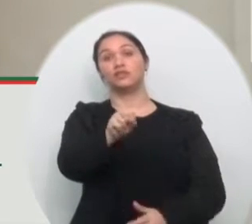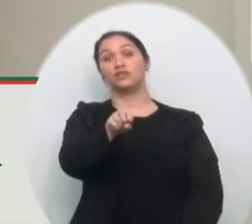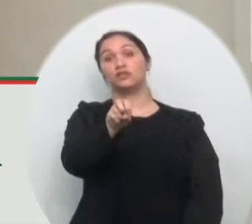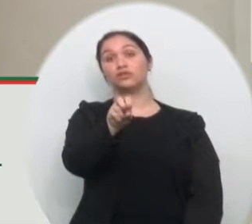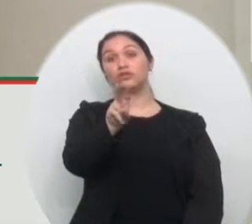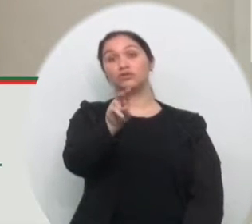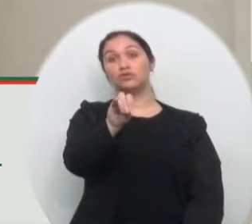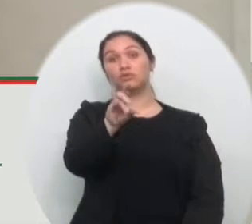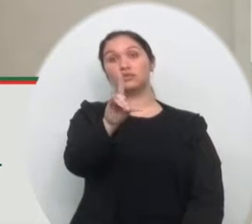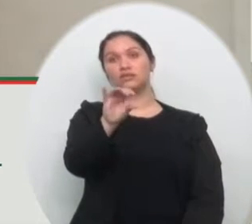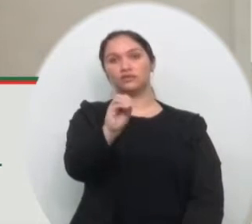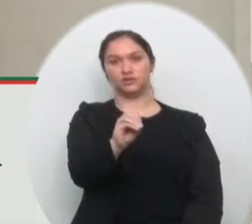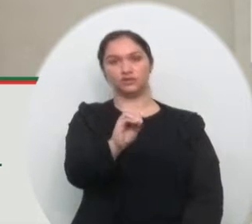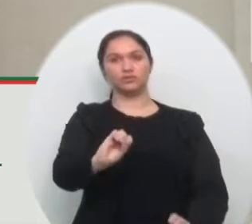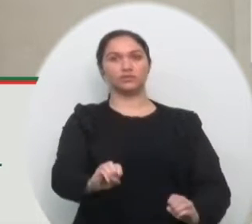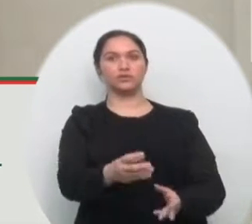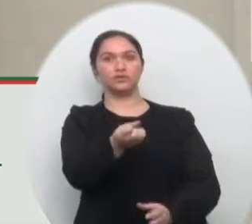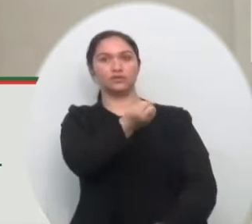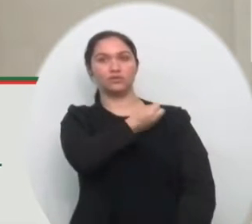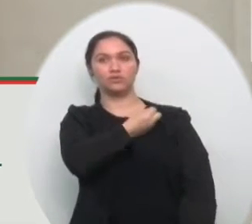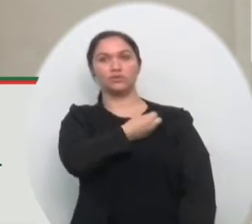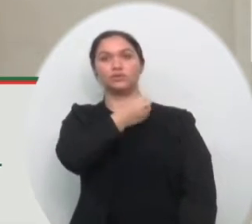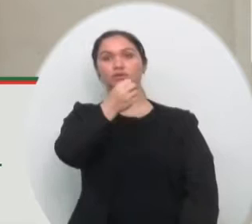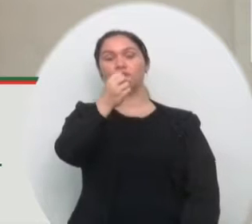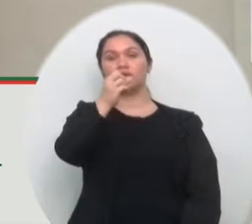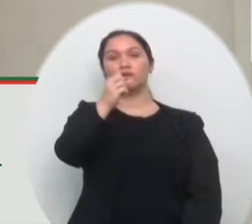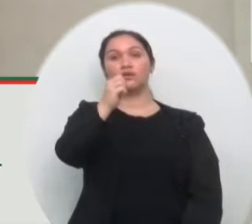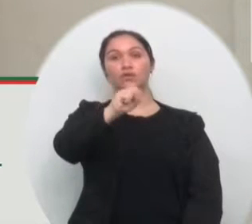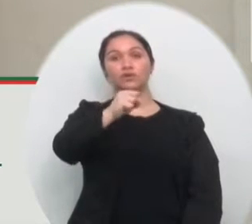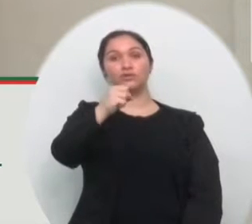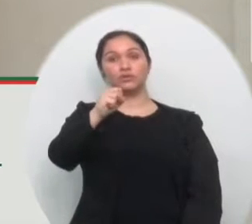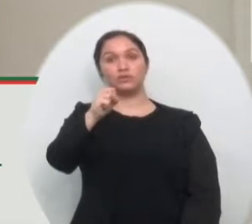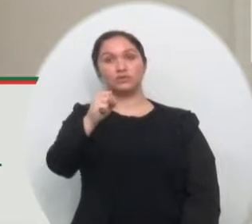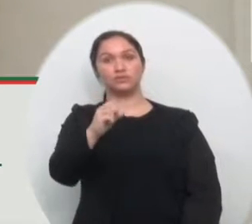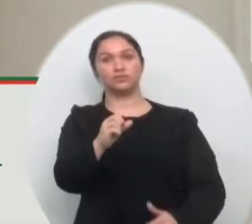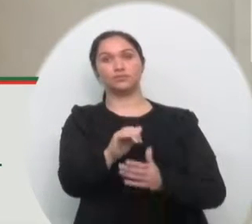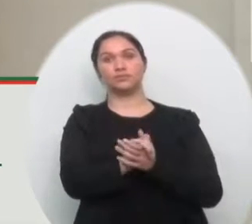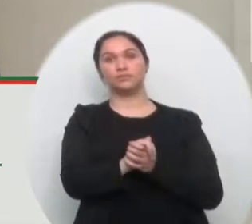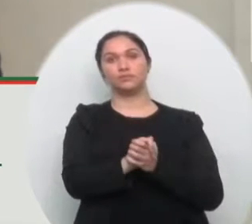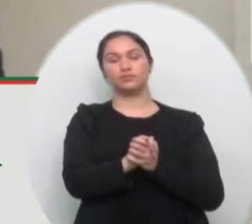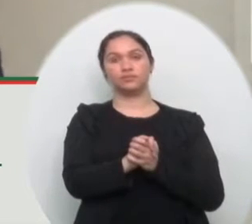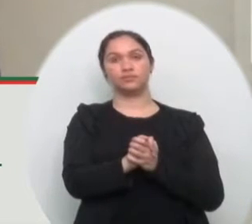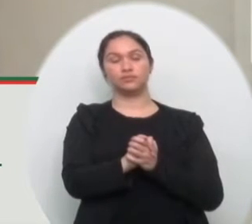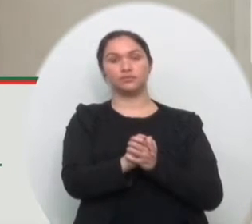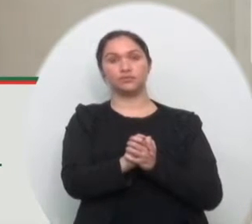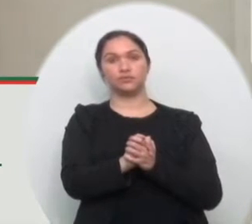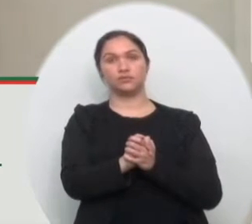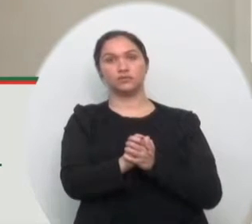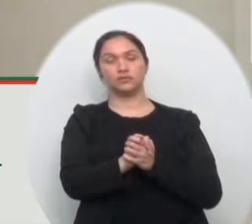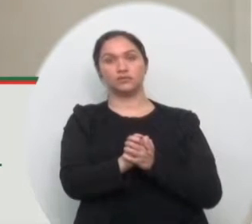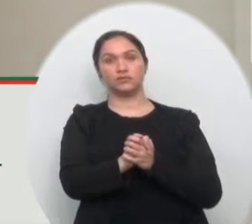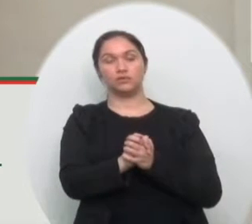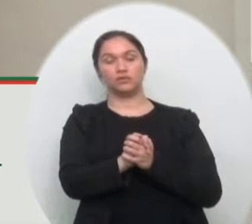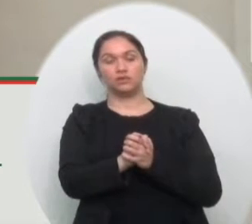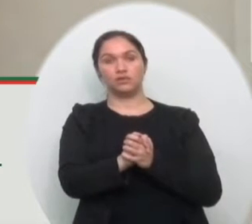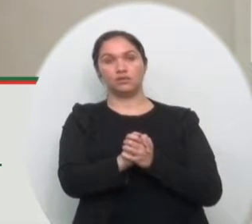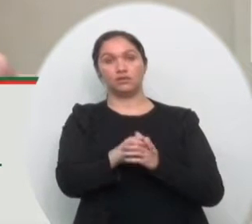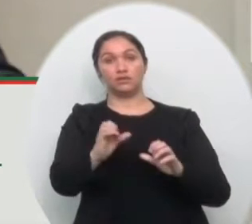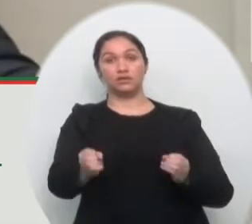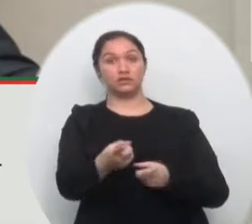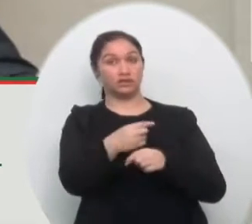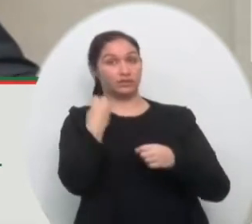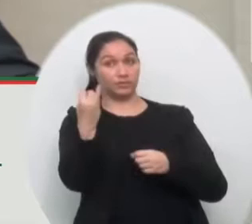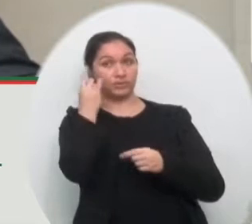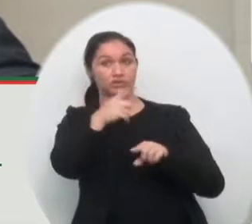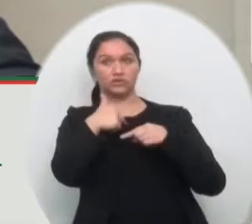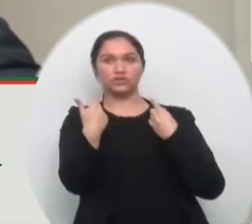suicídio. Então, 188 é o número do CVV. Então, a importância de nós aprovarmos um projeto desse, apesar de que existe,